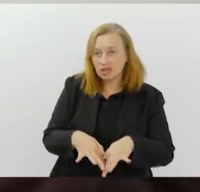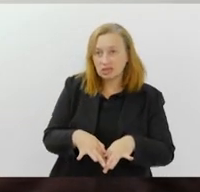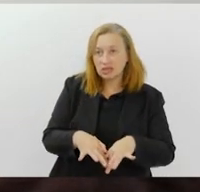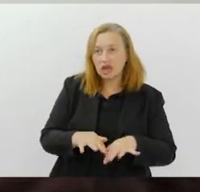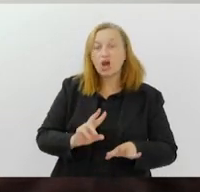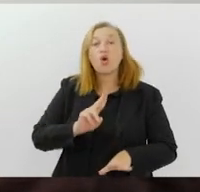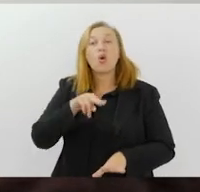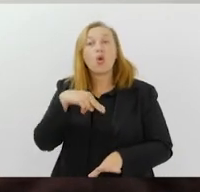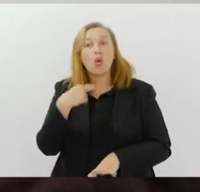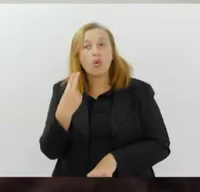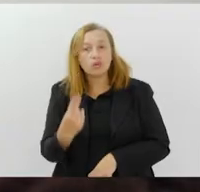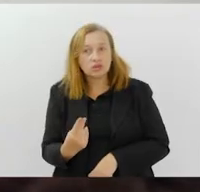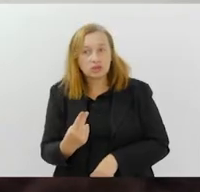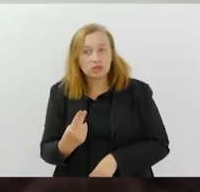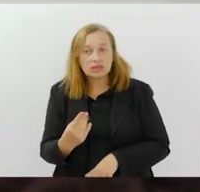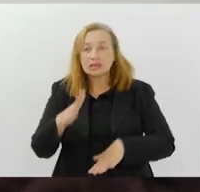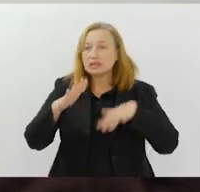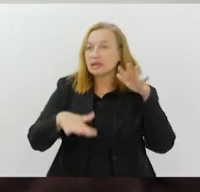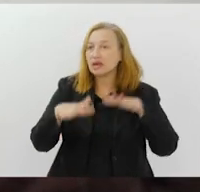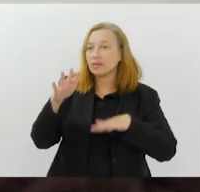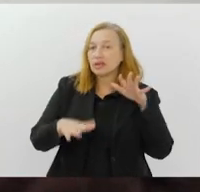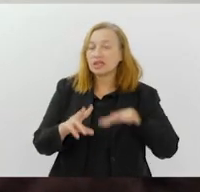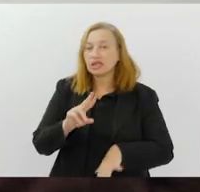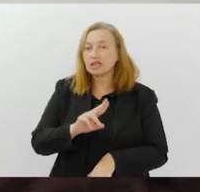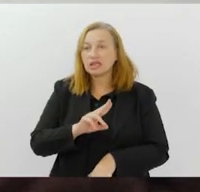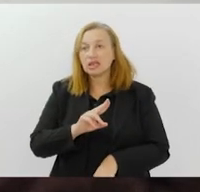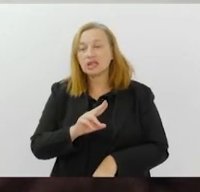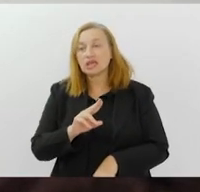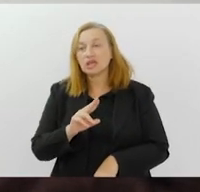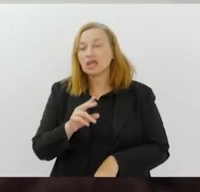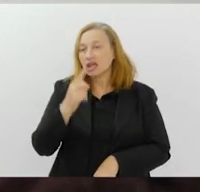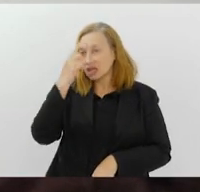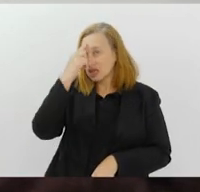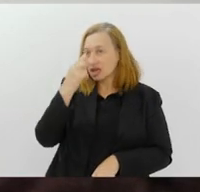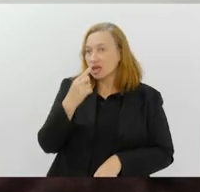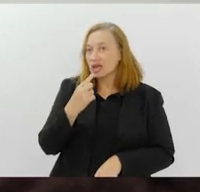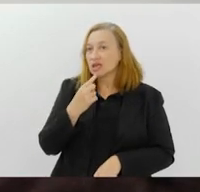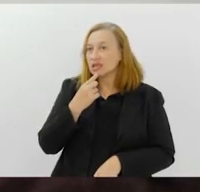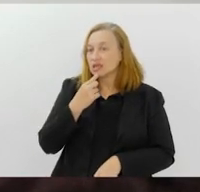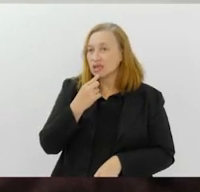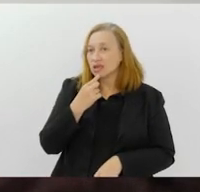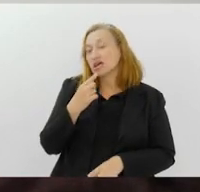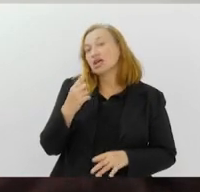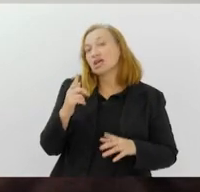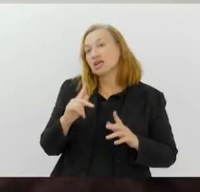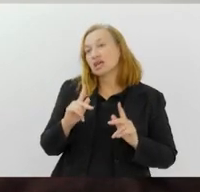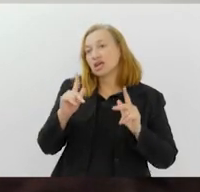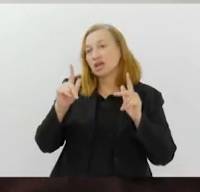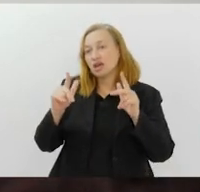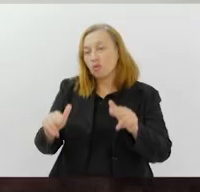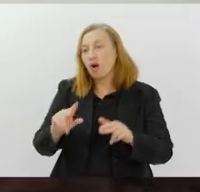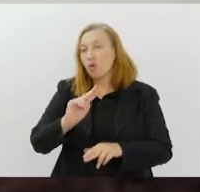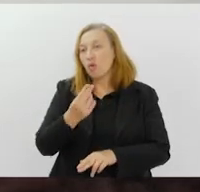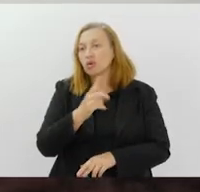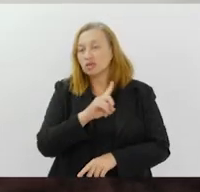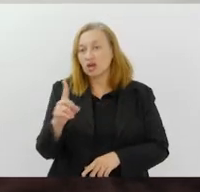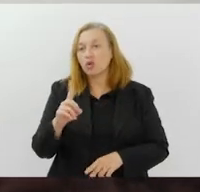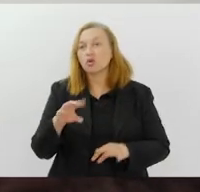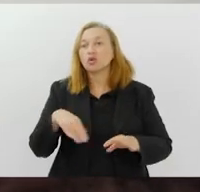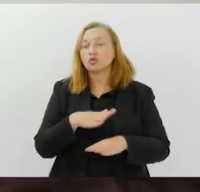seja Independente de ser ou não ser todo mundo que foi identificado pela tecnologia não